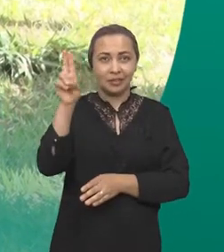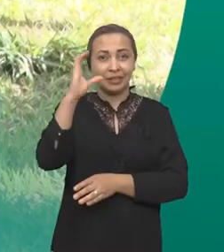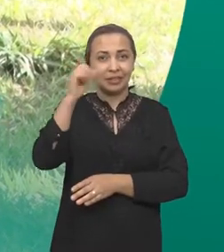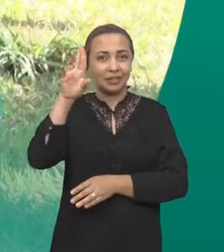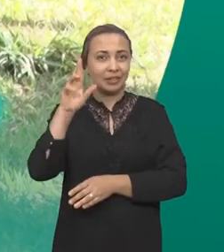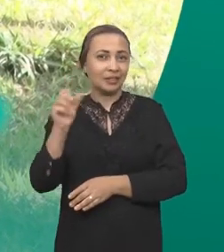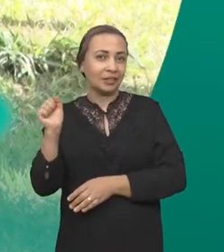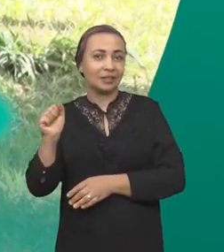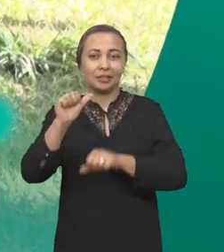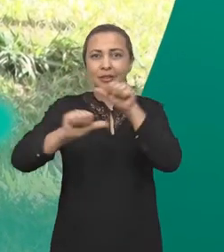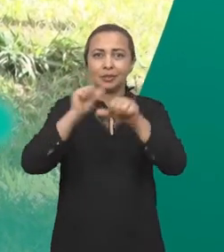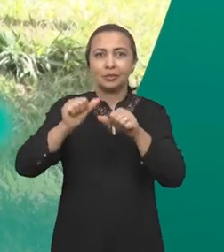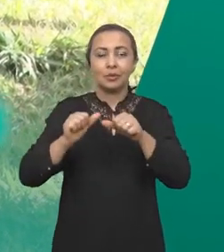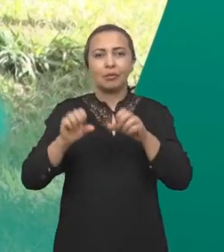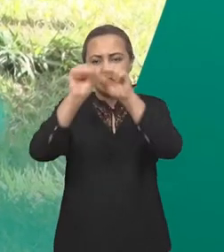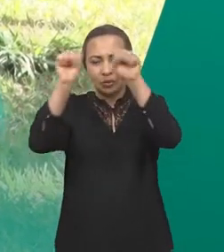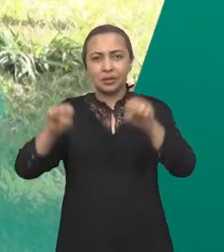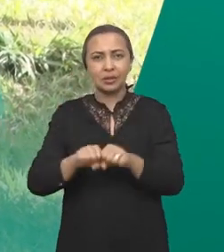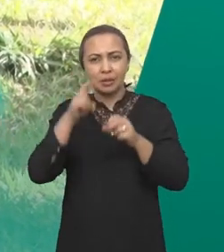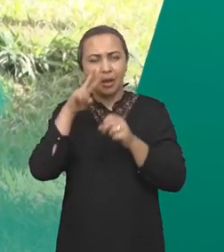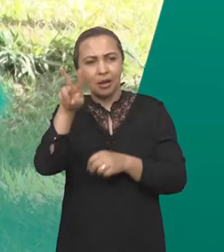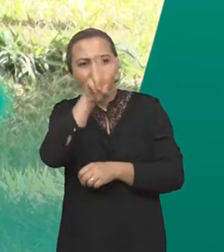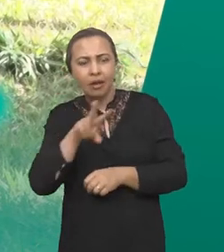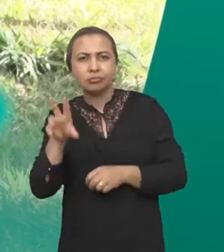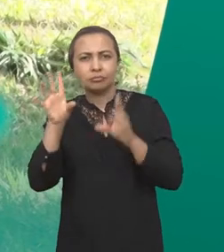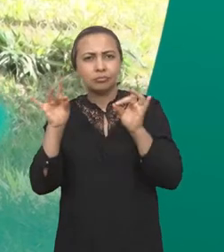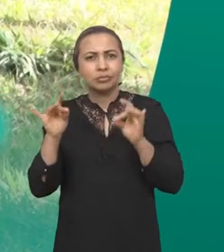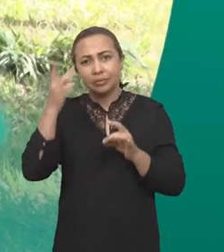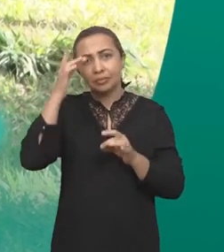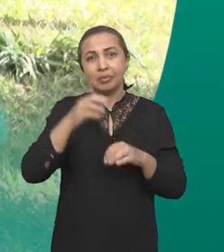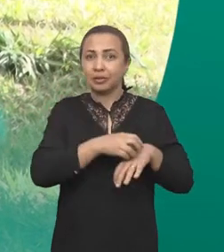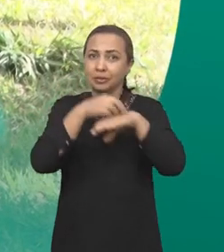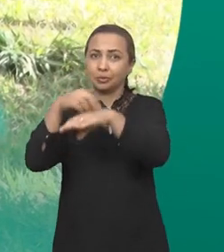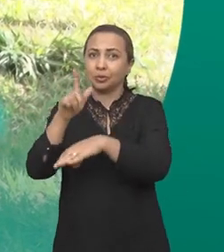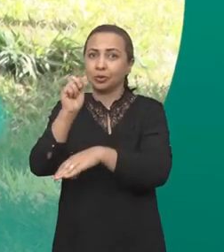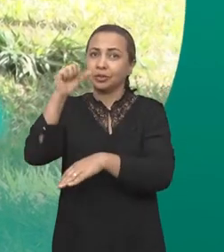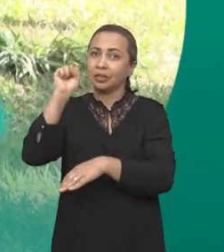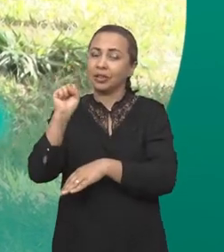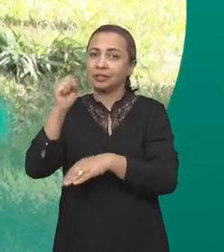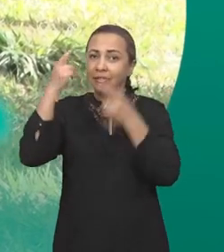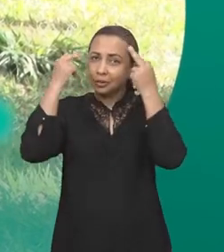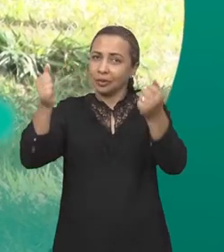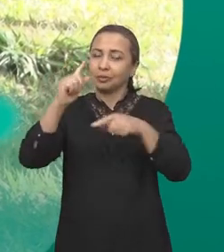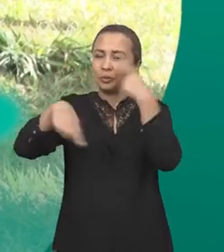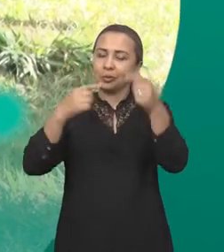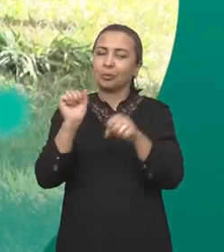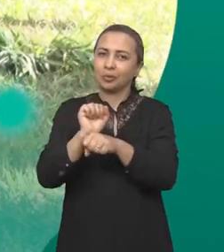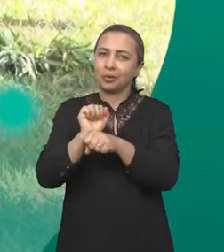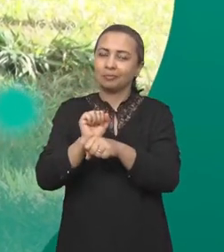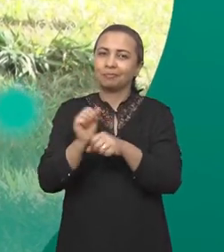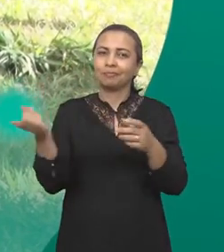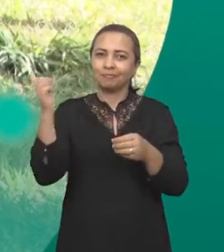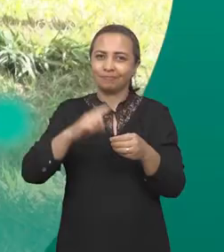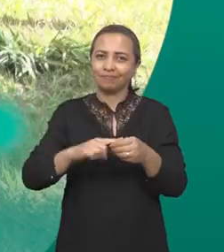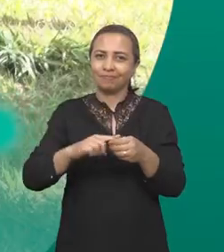da Universidade Federal do Ceará desenvolvem um sistema sensorial ótico para monitoramento de dutos de transporte de gás natural. É